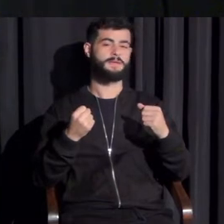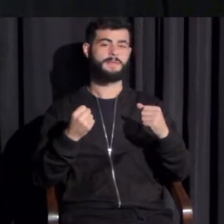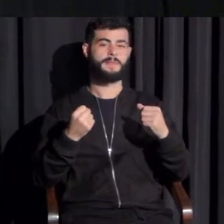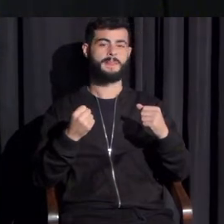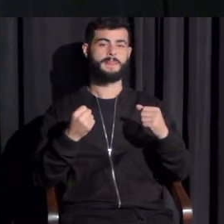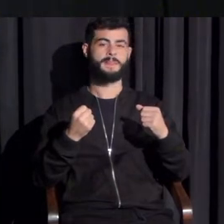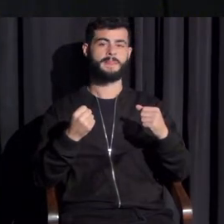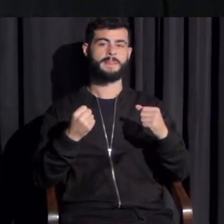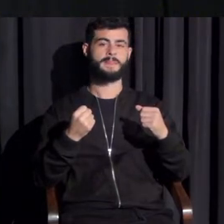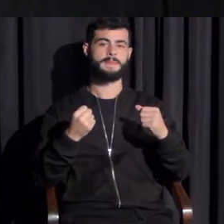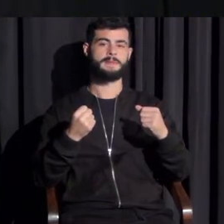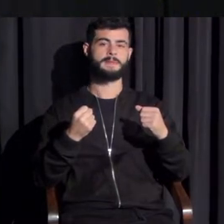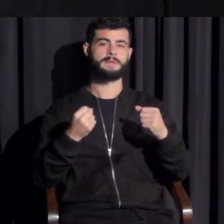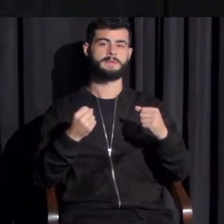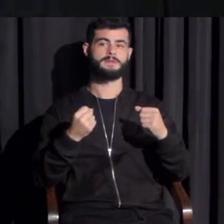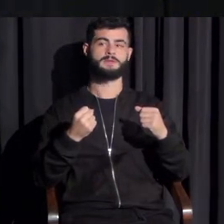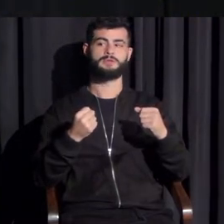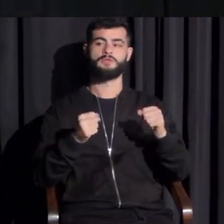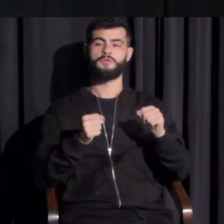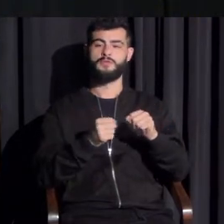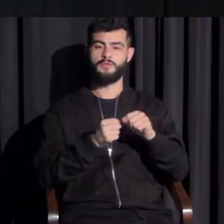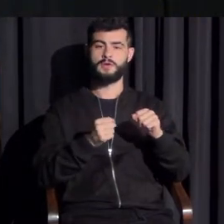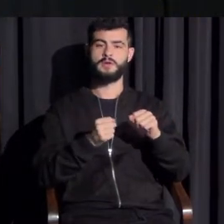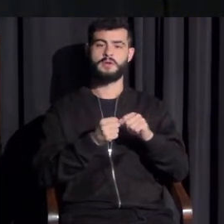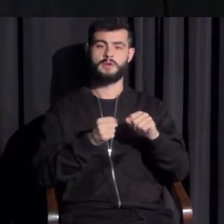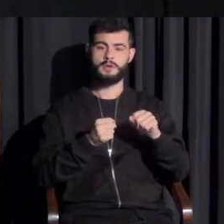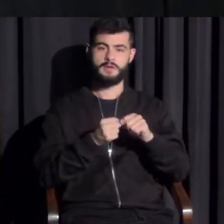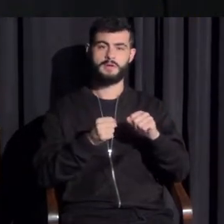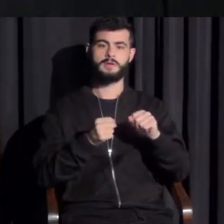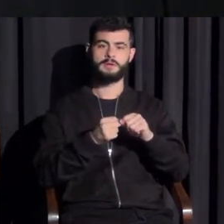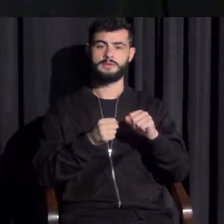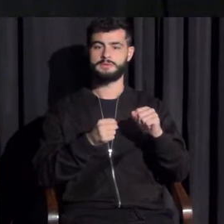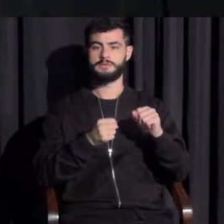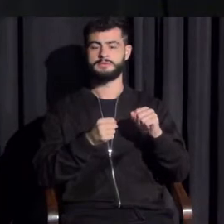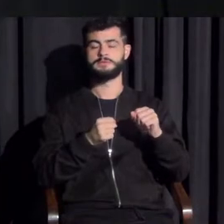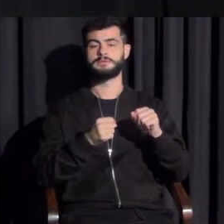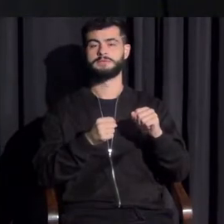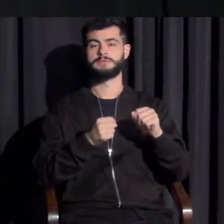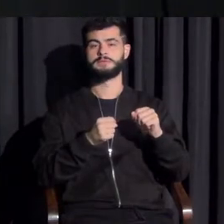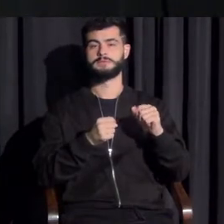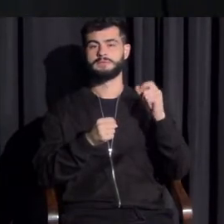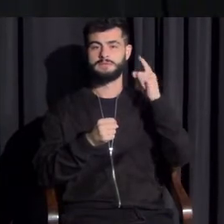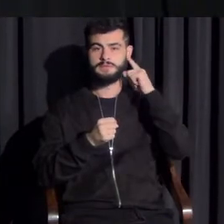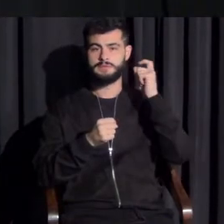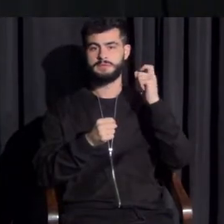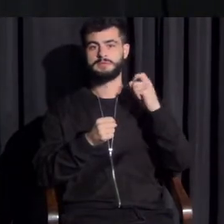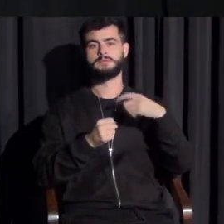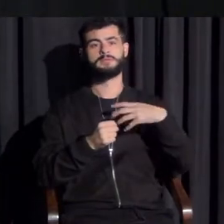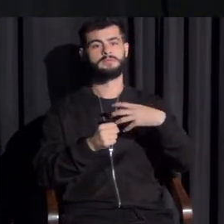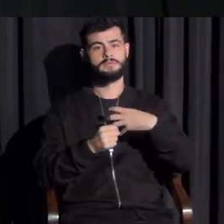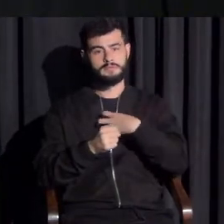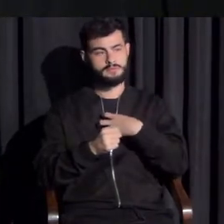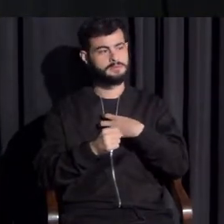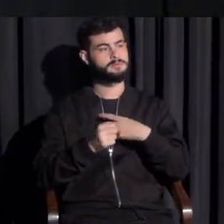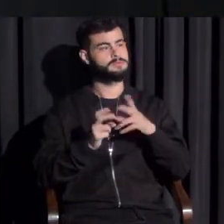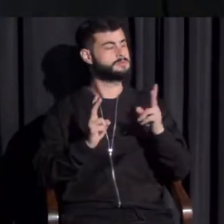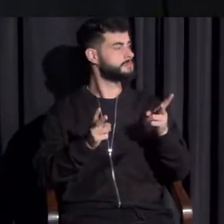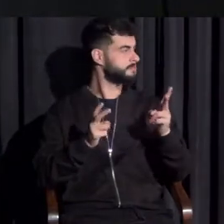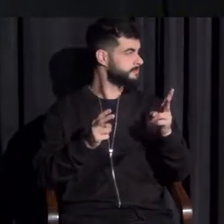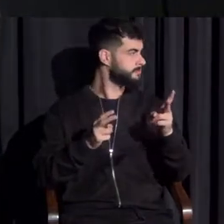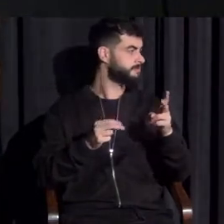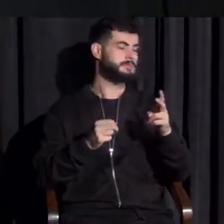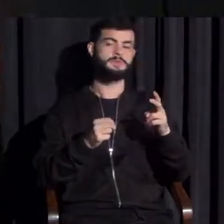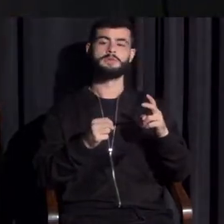produz um barulho no sentido da infância que passa a ocupar esse espaço, que vai